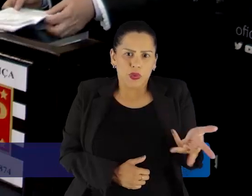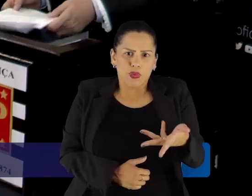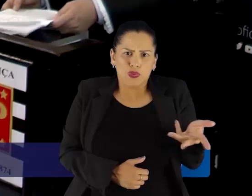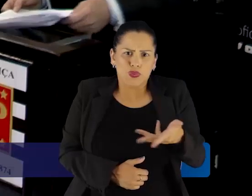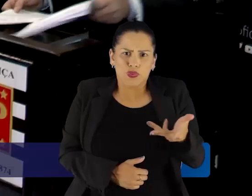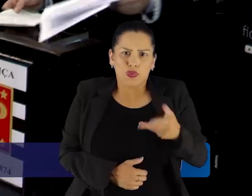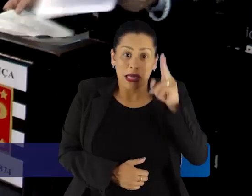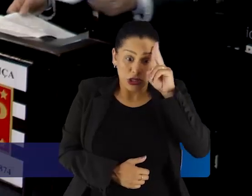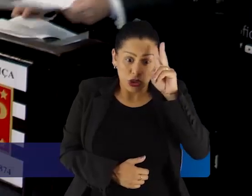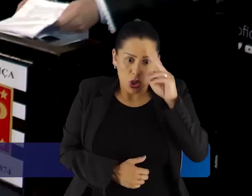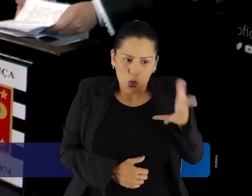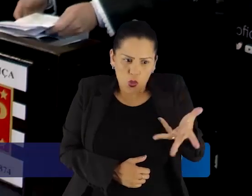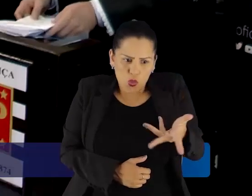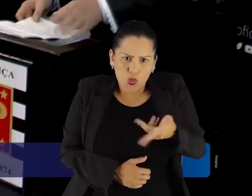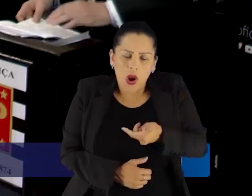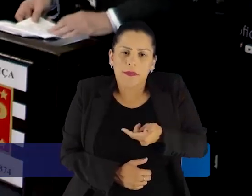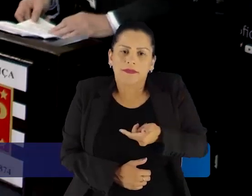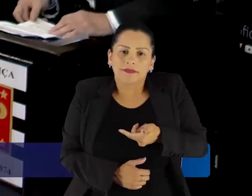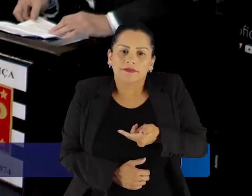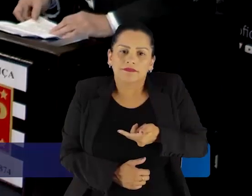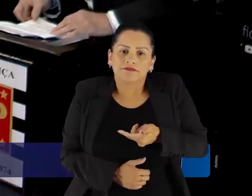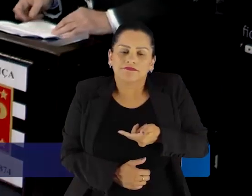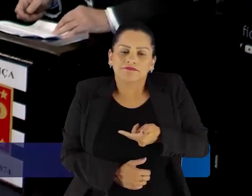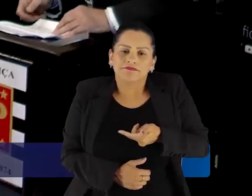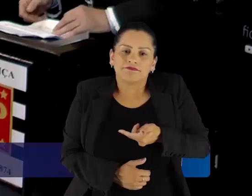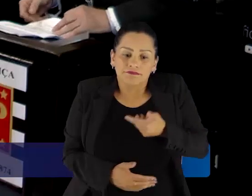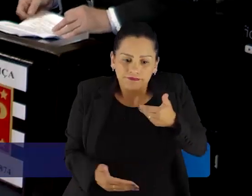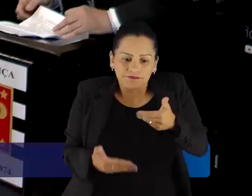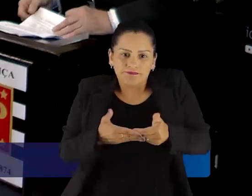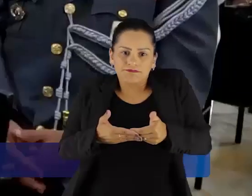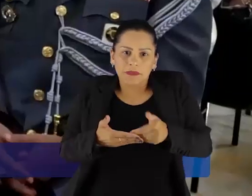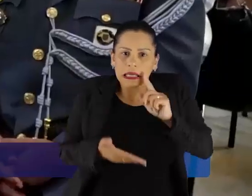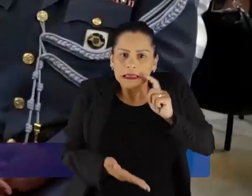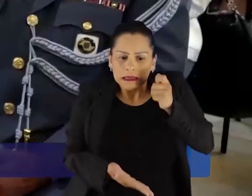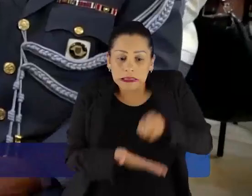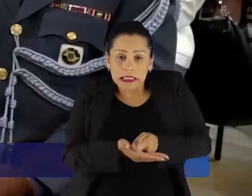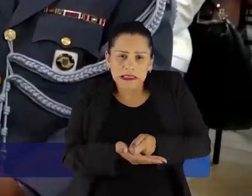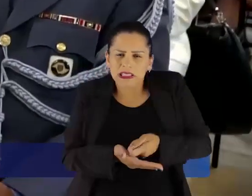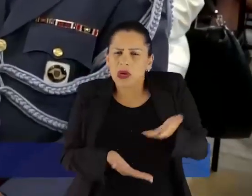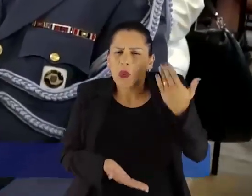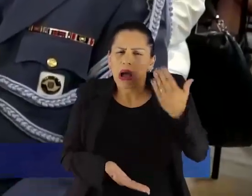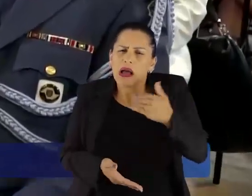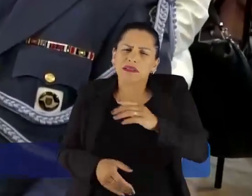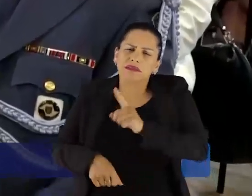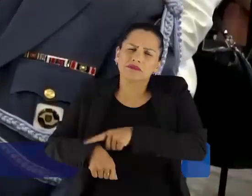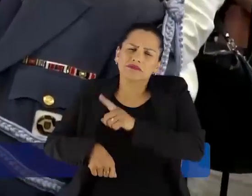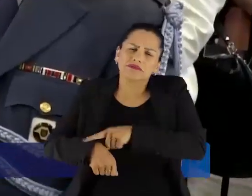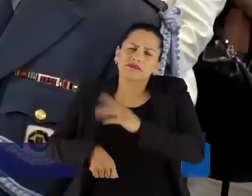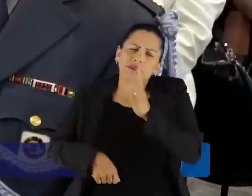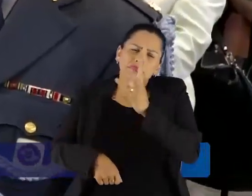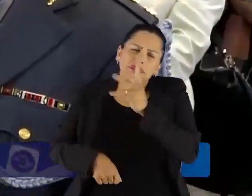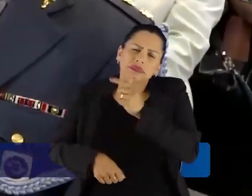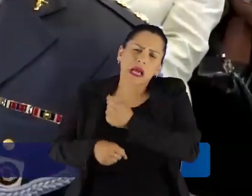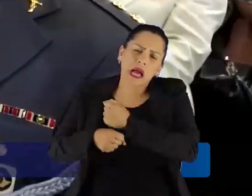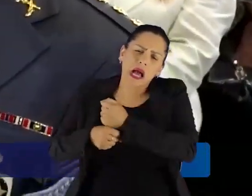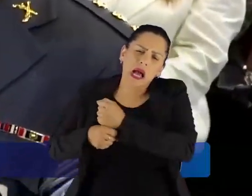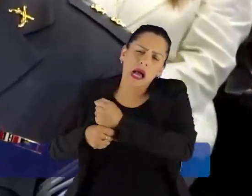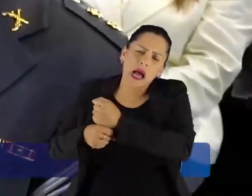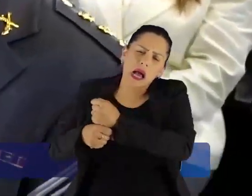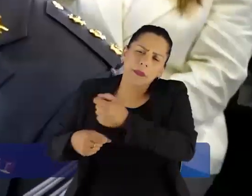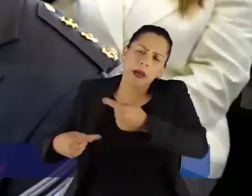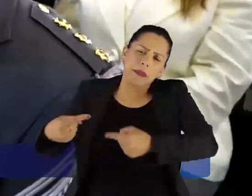o processo histórico E aí as decisões em tempos normais de morar em um anos de deliberação